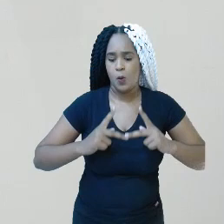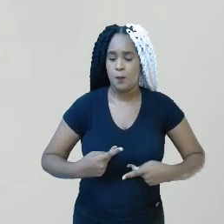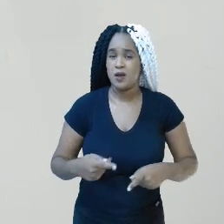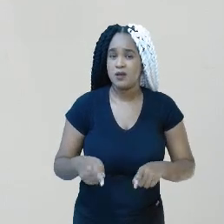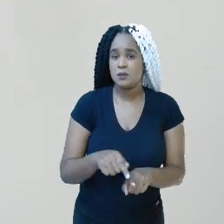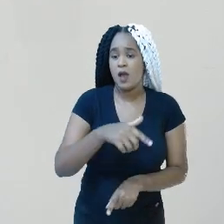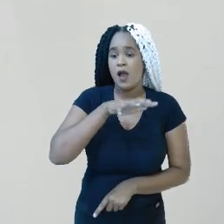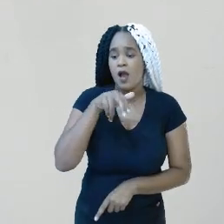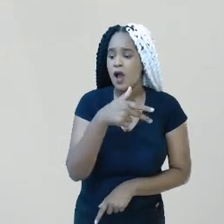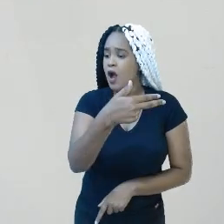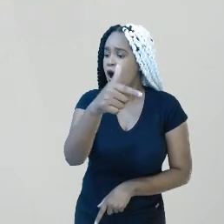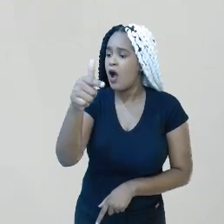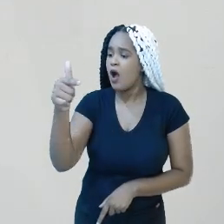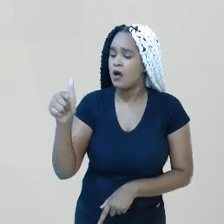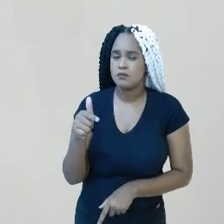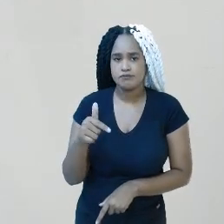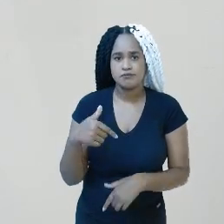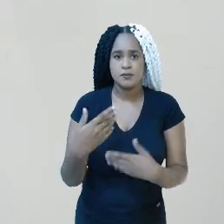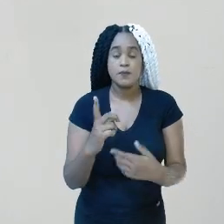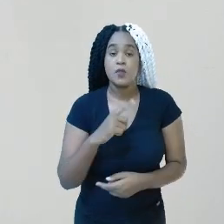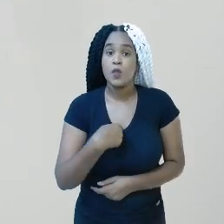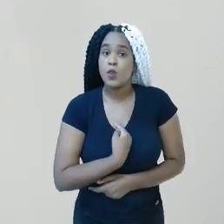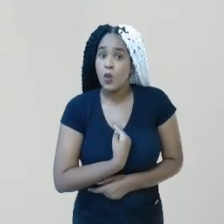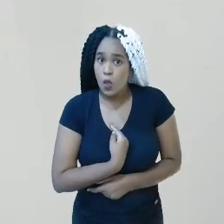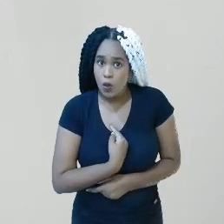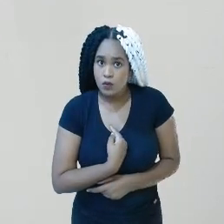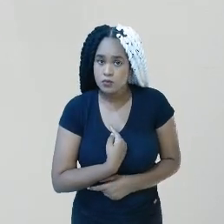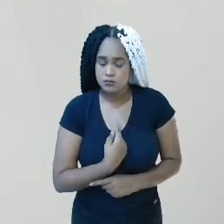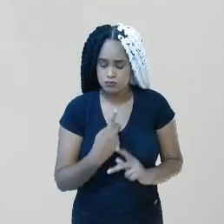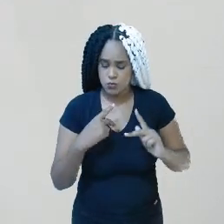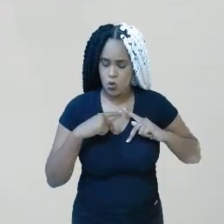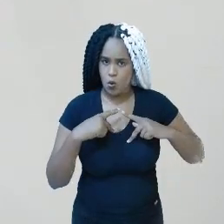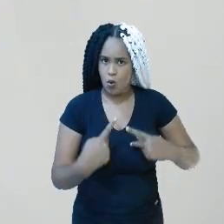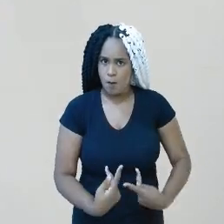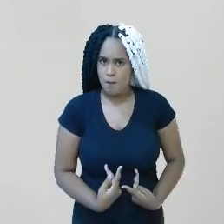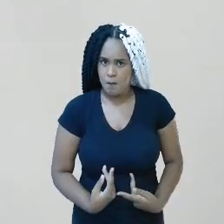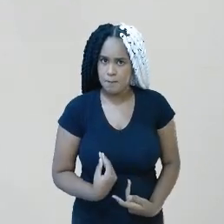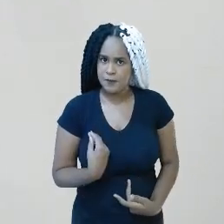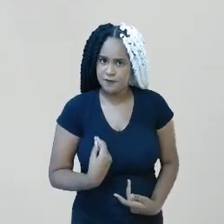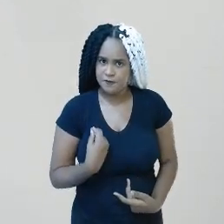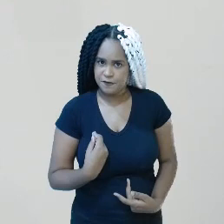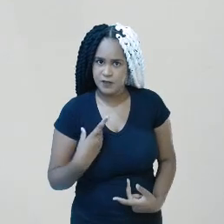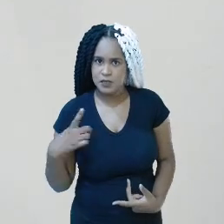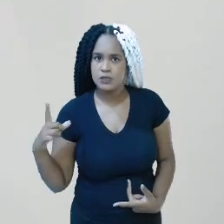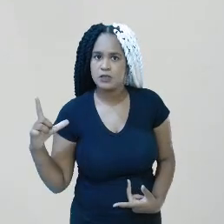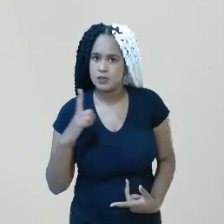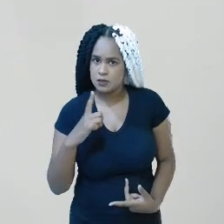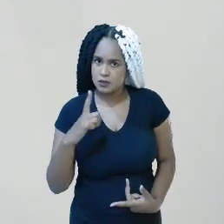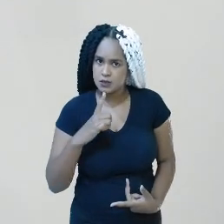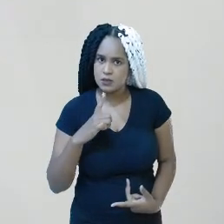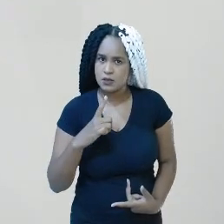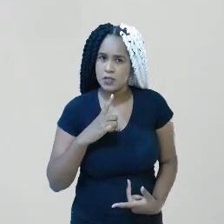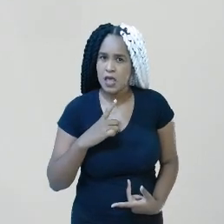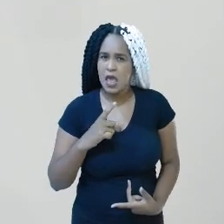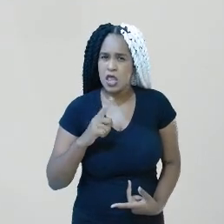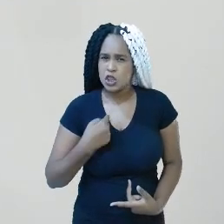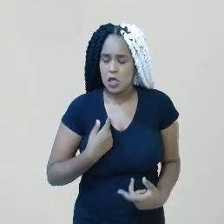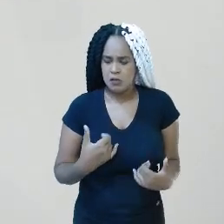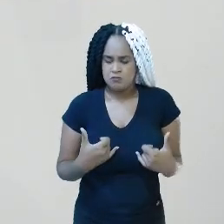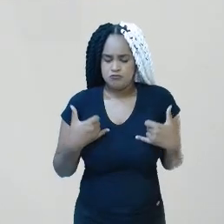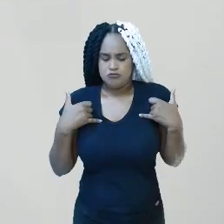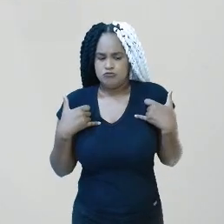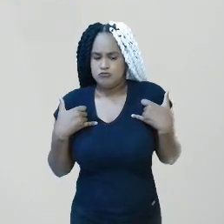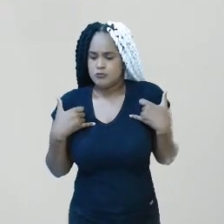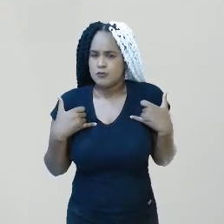Então, nós, enquanto seres humanos, enquanto seres vivos principalmente, não podemos ser egoístas